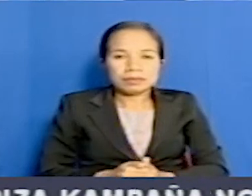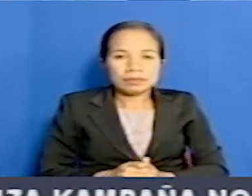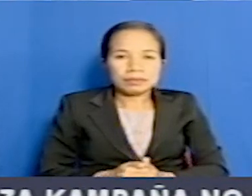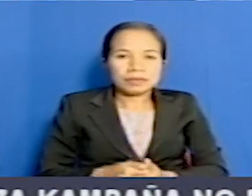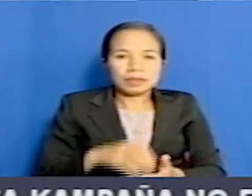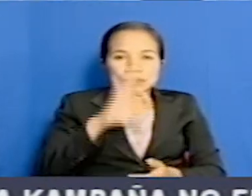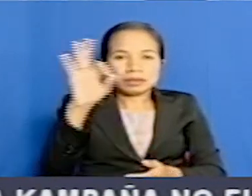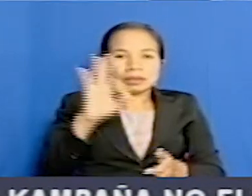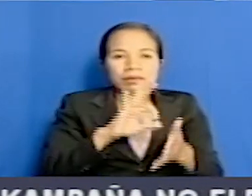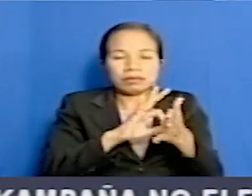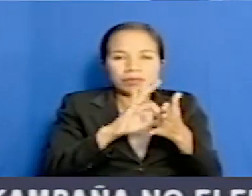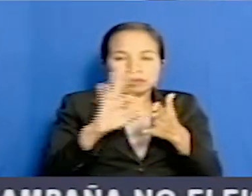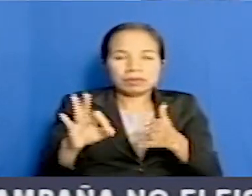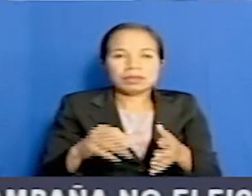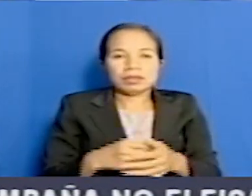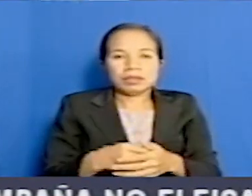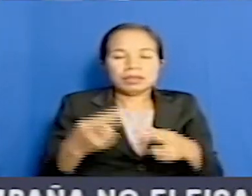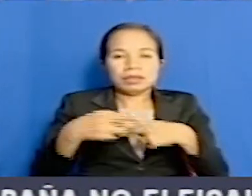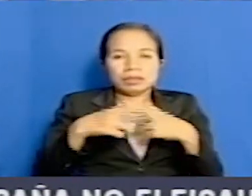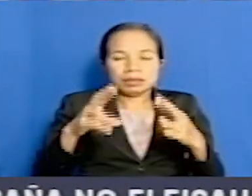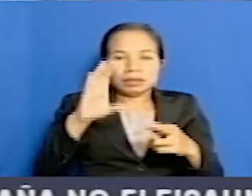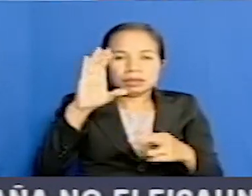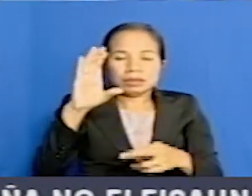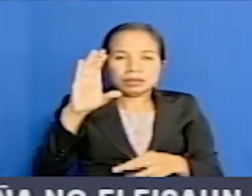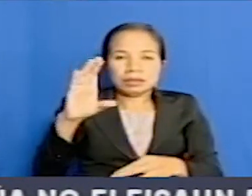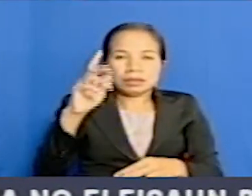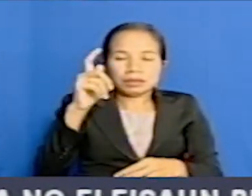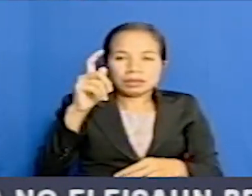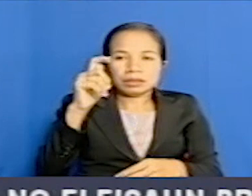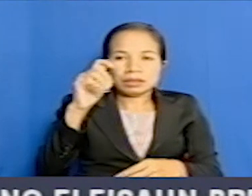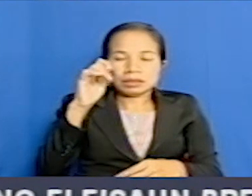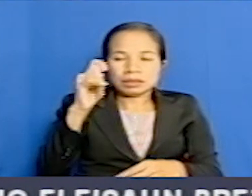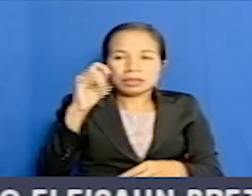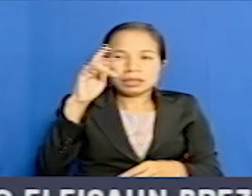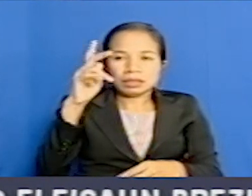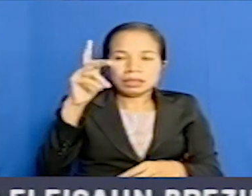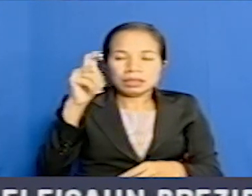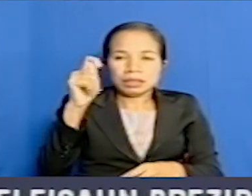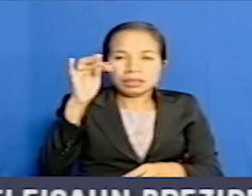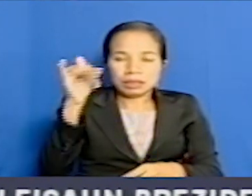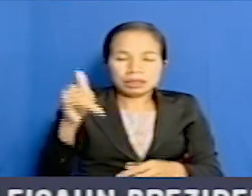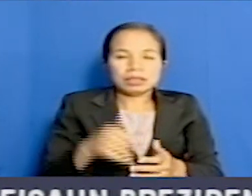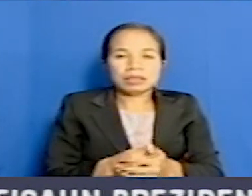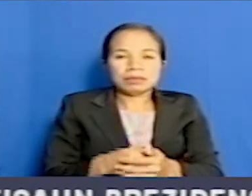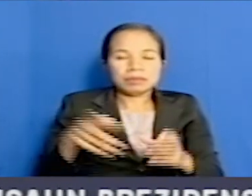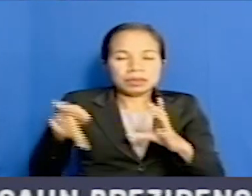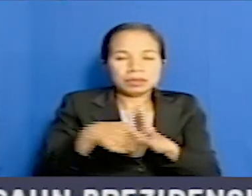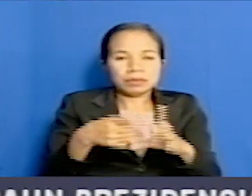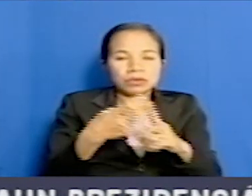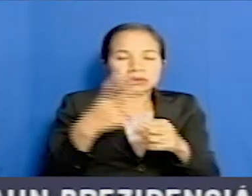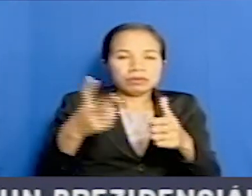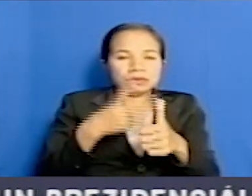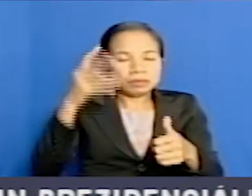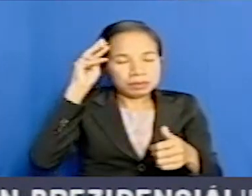Sexta-feira, o primeiro-ministro Tauru Matanrua acompanha-se a-primeira-ministra e a ministra de